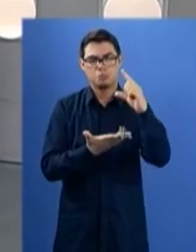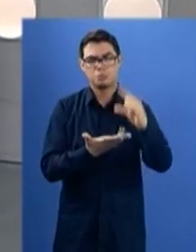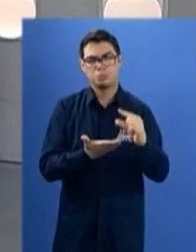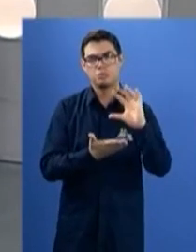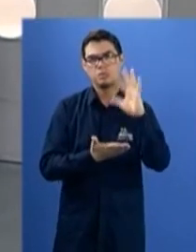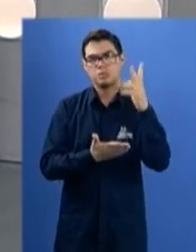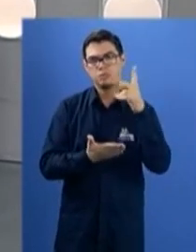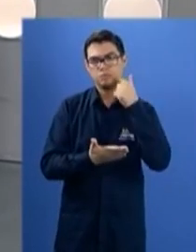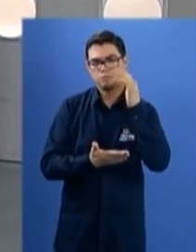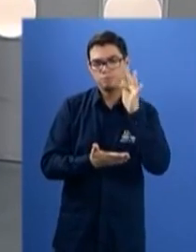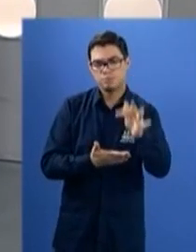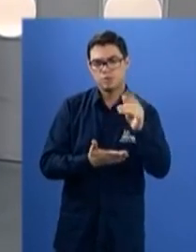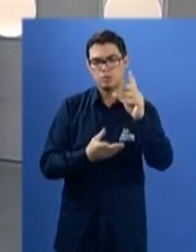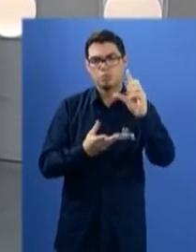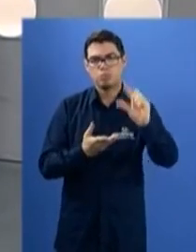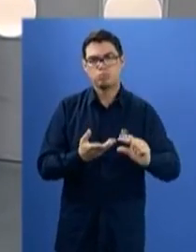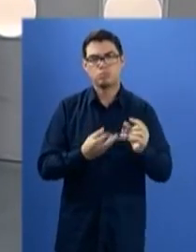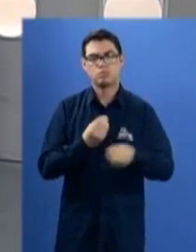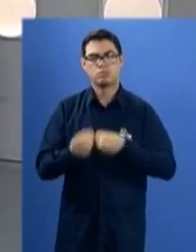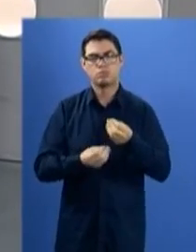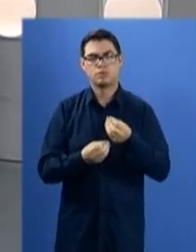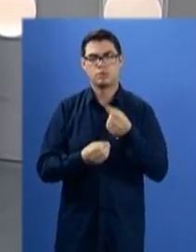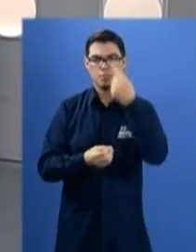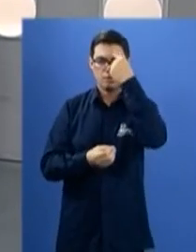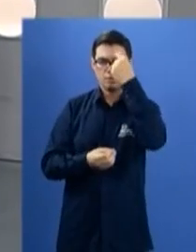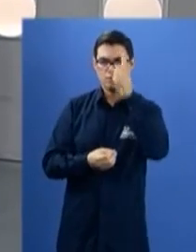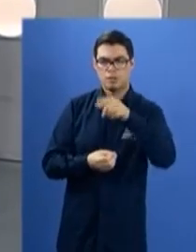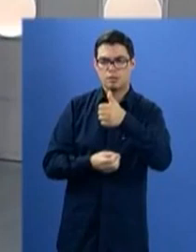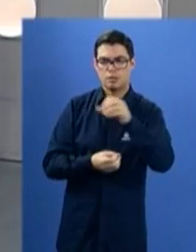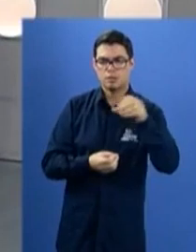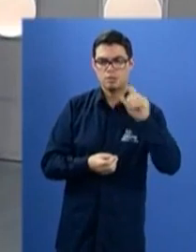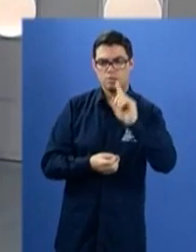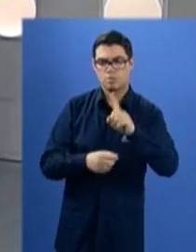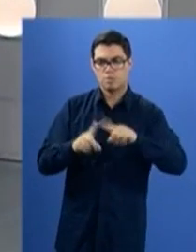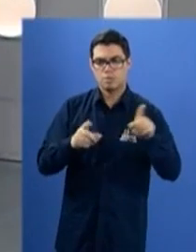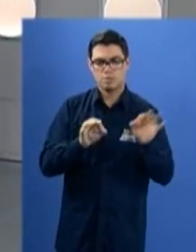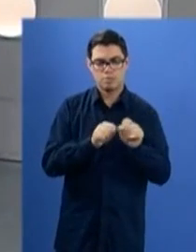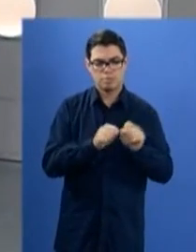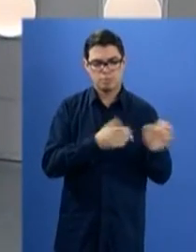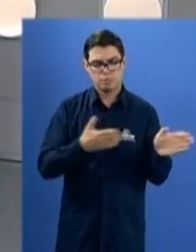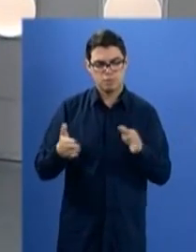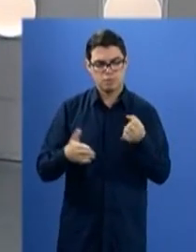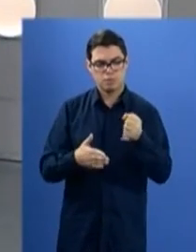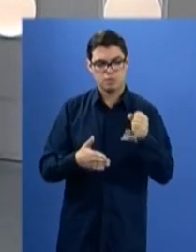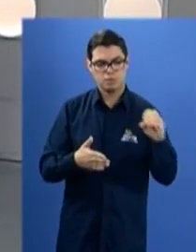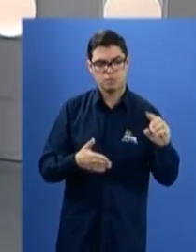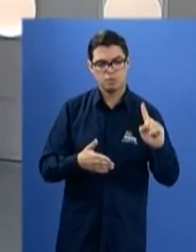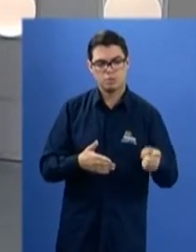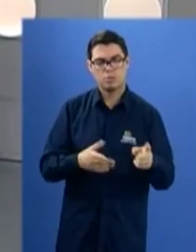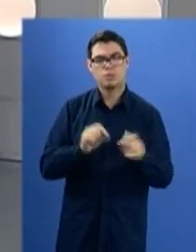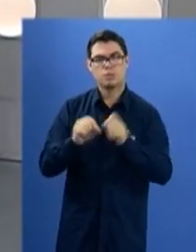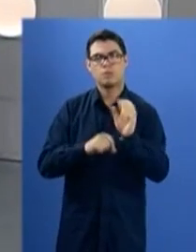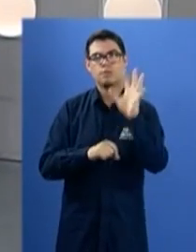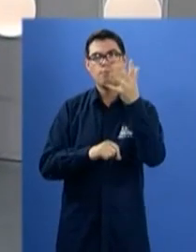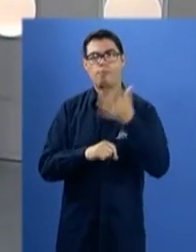nessa previsão para baixo, né, estimar 100 mil e for produzido aí uns 80 mil, o que é